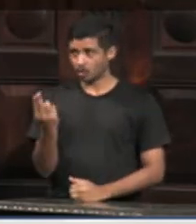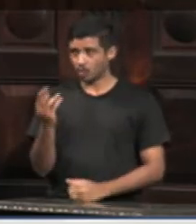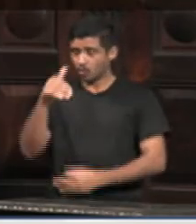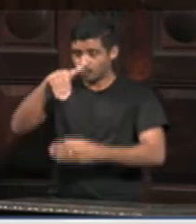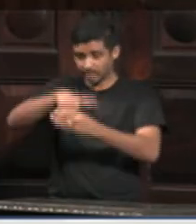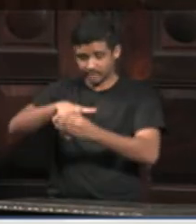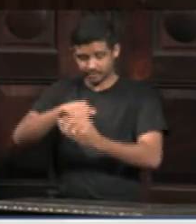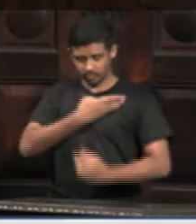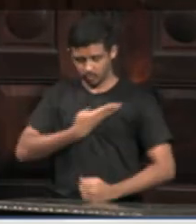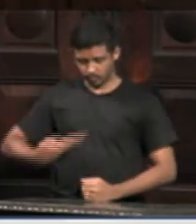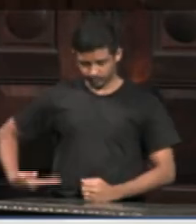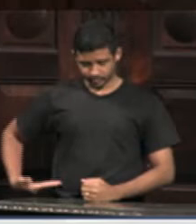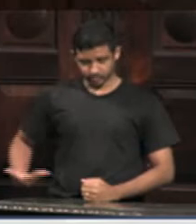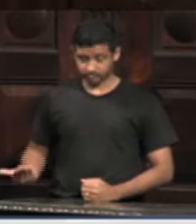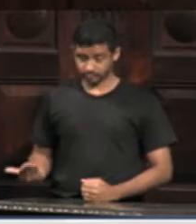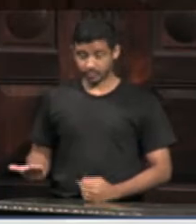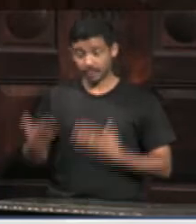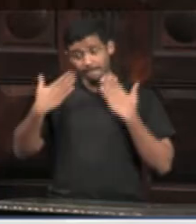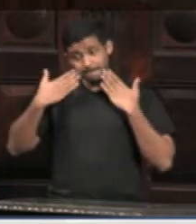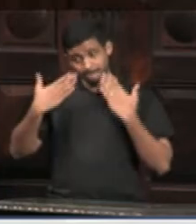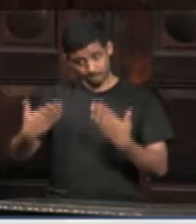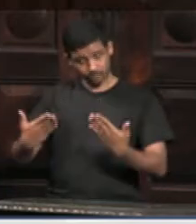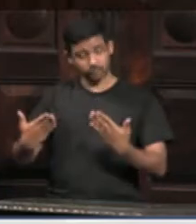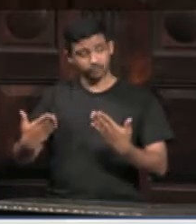governador reflete